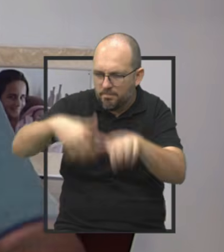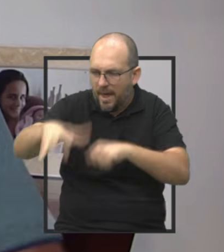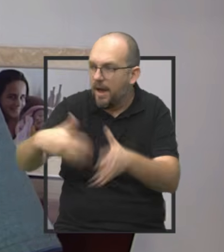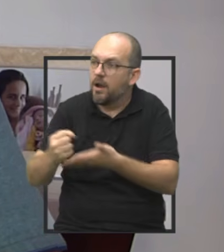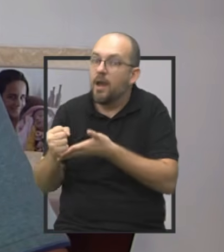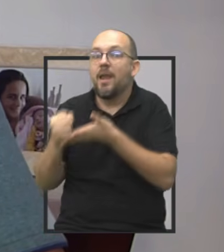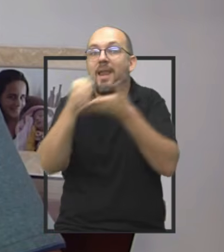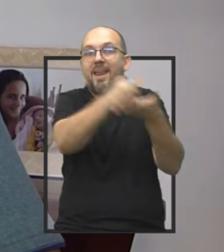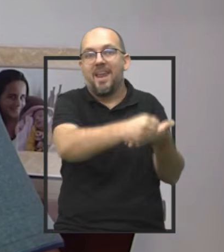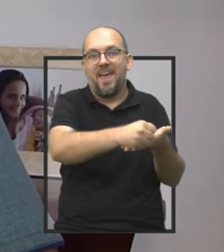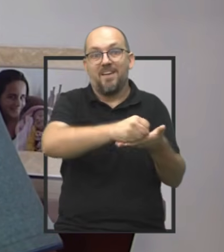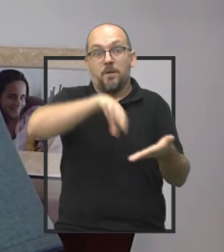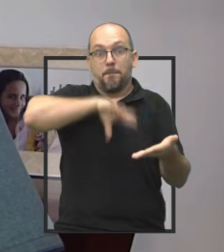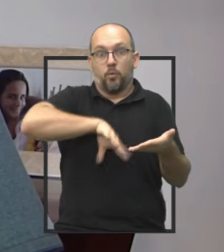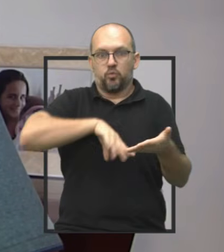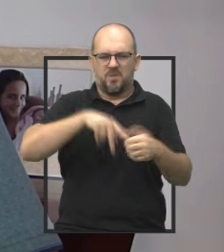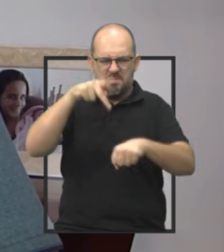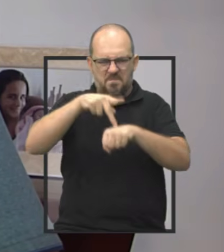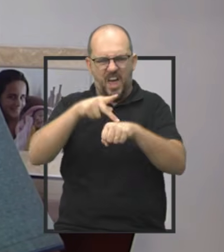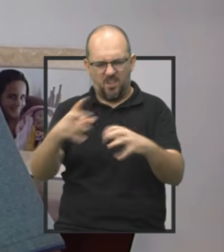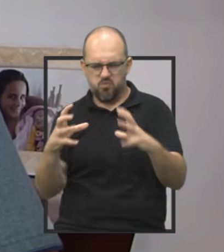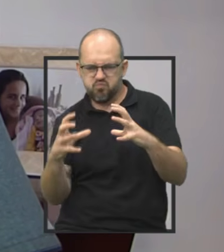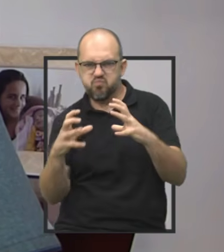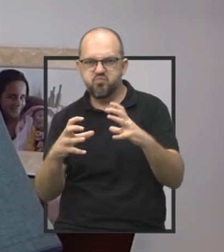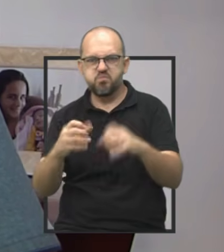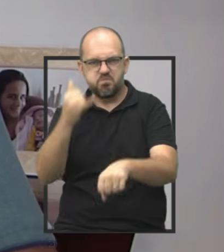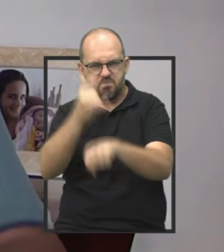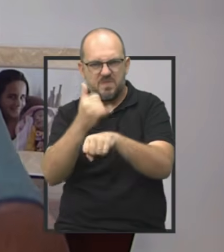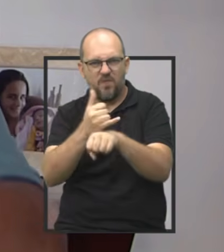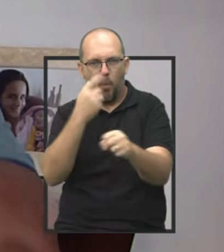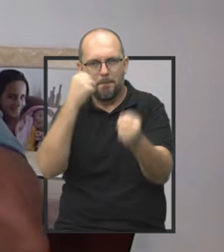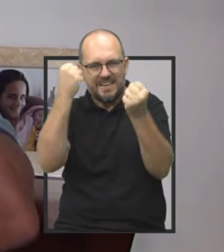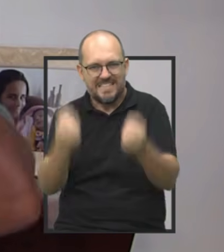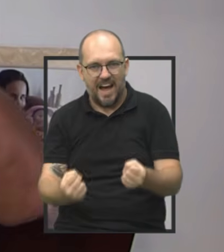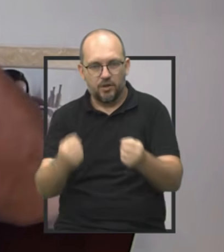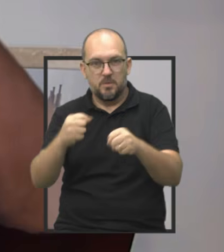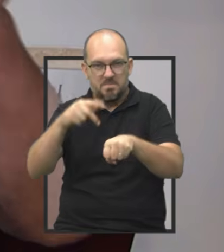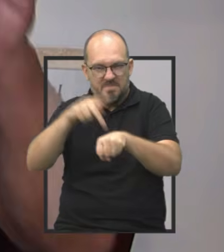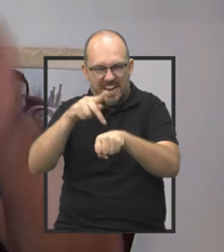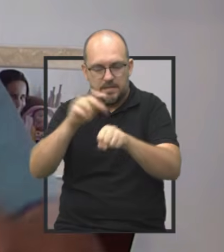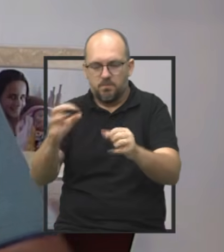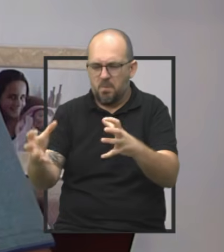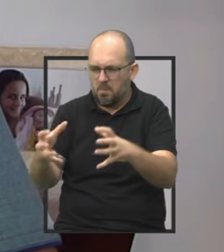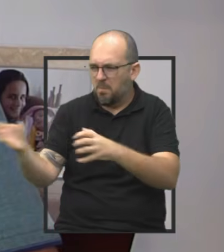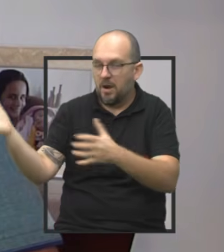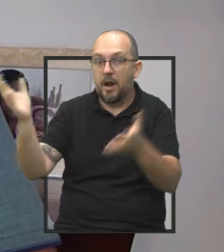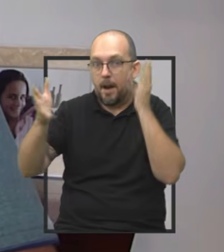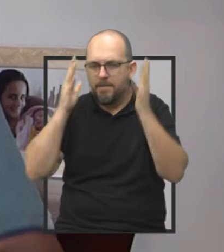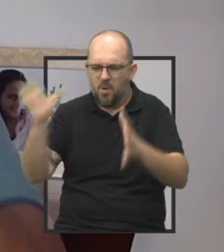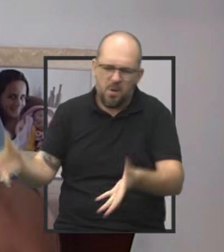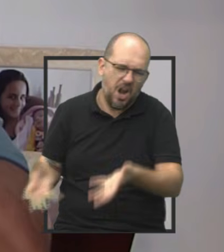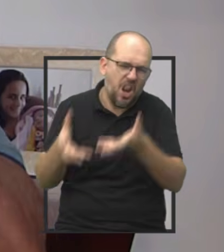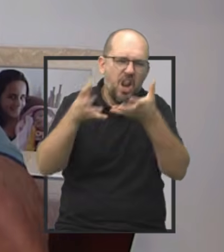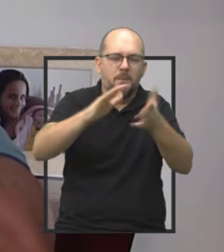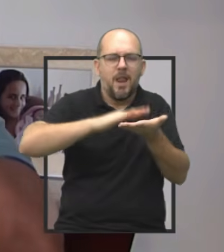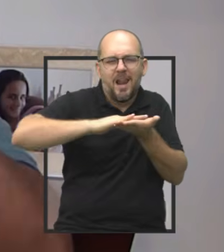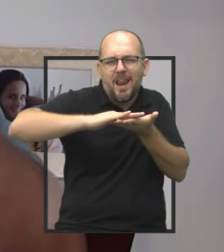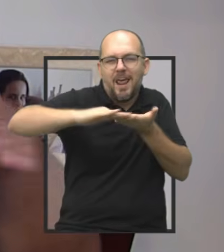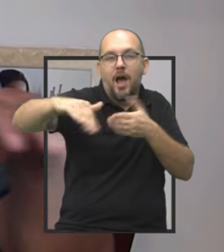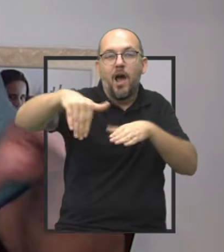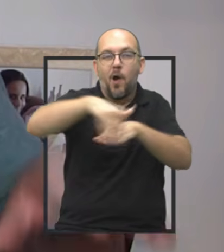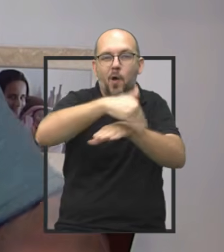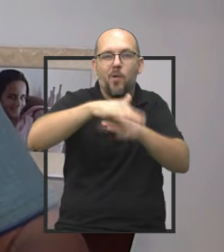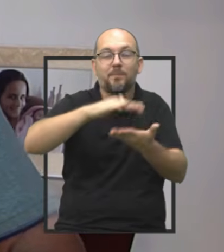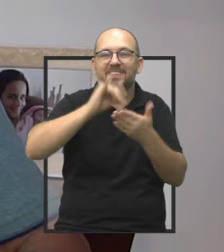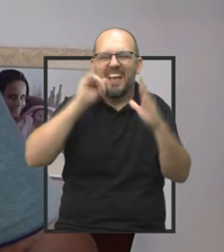tapar os buracos da rua. Então trouxe aquelas pedras-ferro, empedrou toda as ruas ali. Ele passava, à tarde da noite, passava